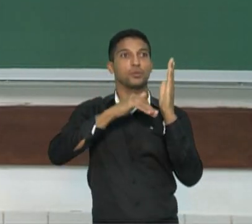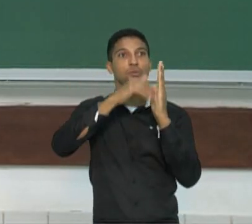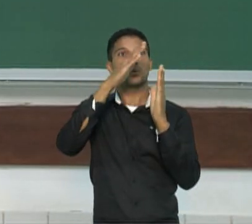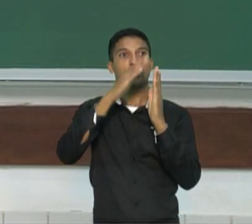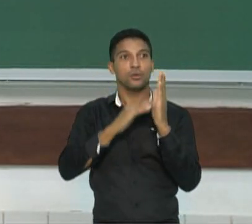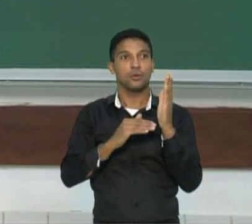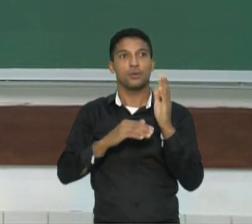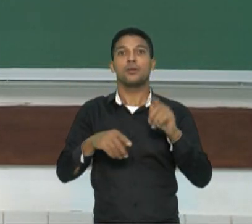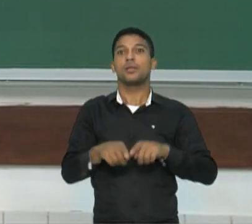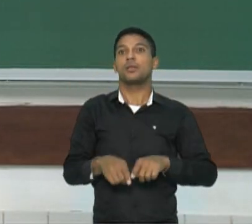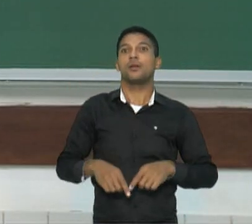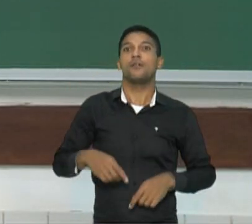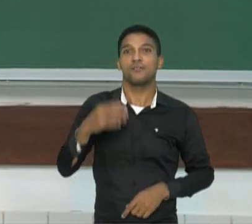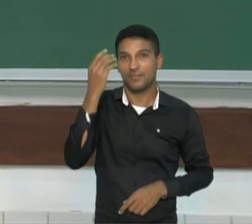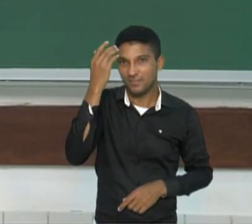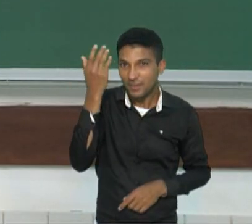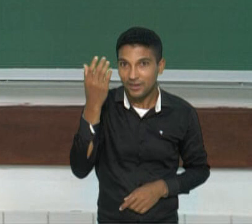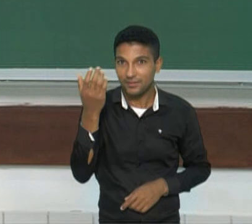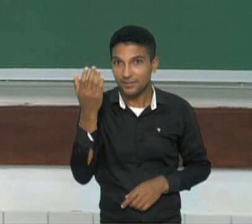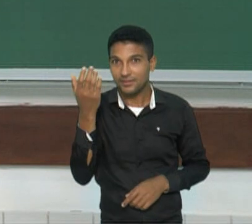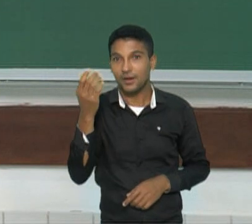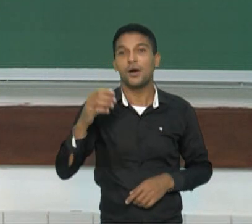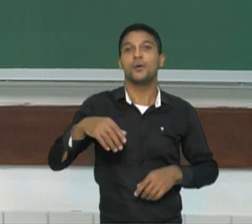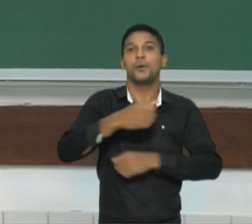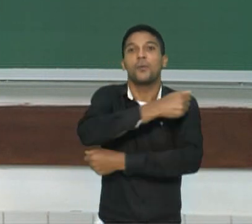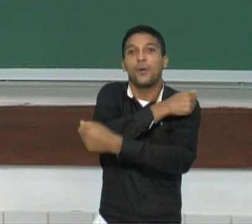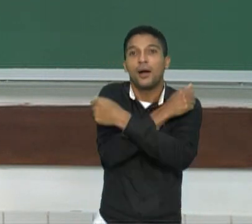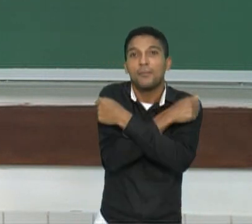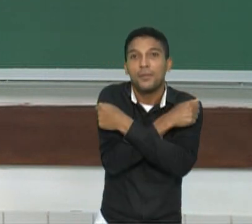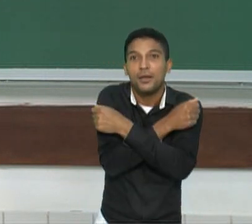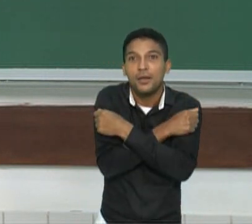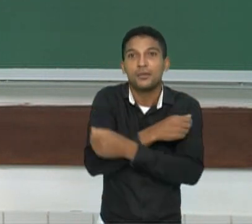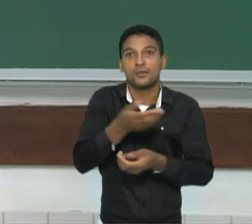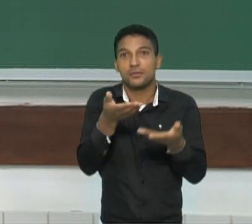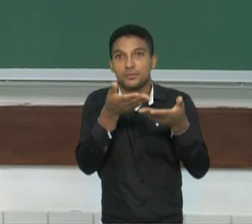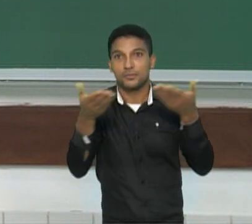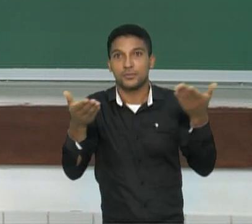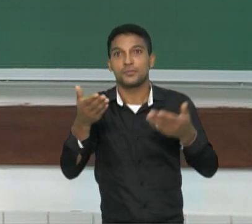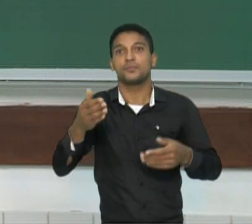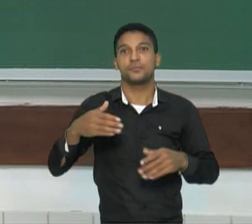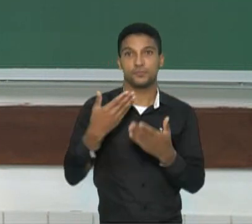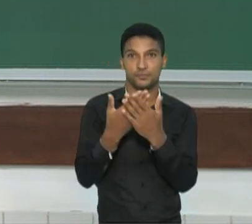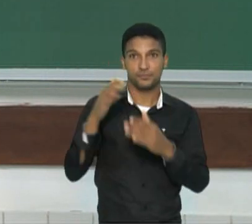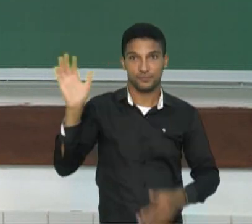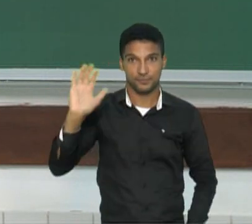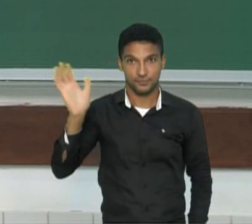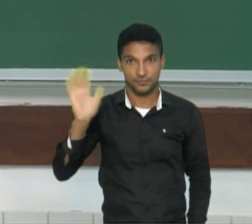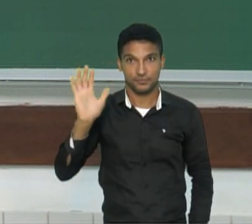direitinho. Aquele abraço para todo mundo que curte e que compartilha a gente aí, tá? E até a próxima.